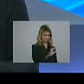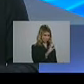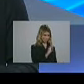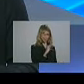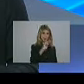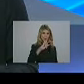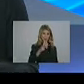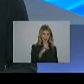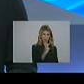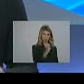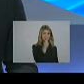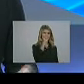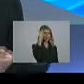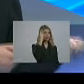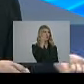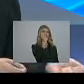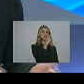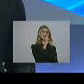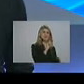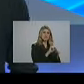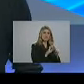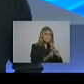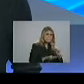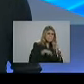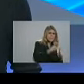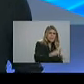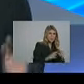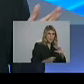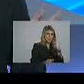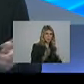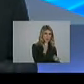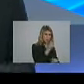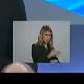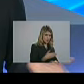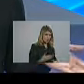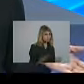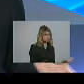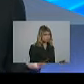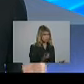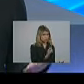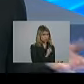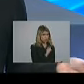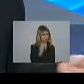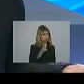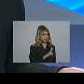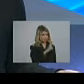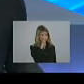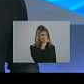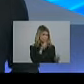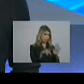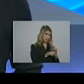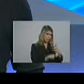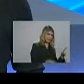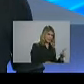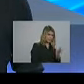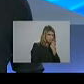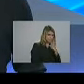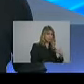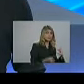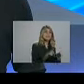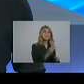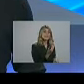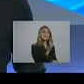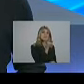da Dilma, ele conseguiu produzir 1 milhão a mais de peixe. Portanto, é o número dele, 4 mil por cada peixe. E sobre a merenda, eu quero ter